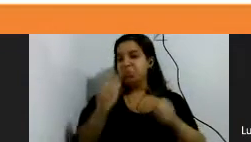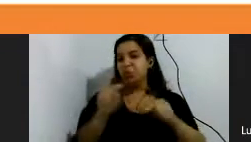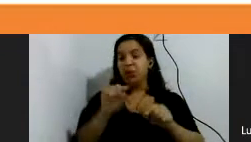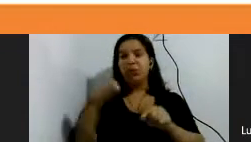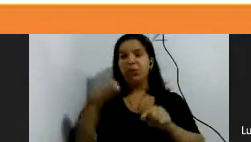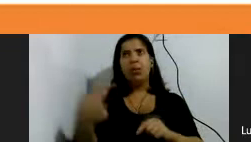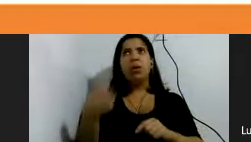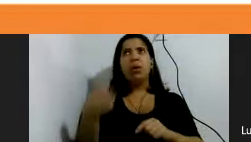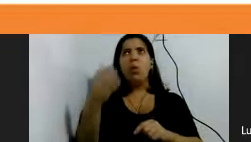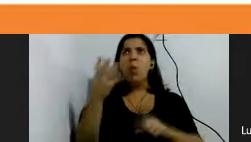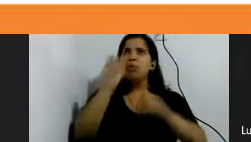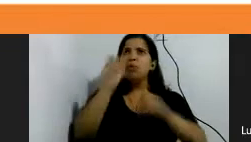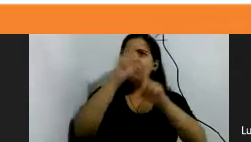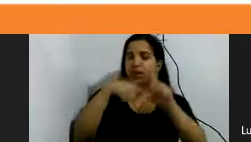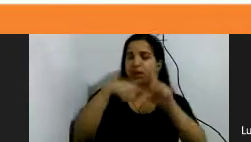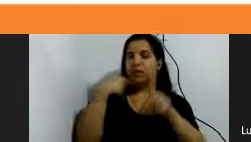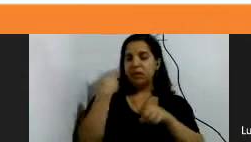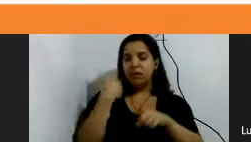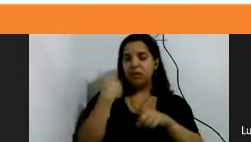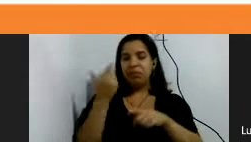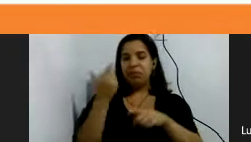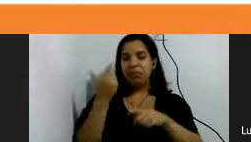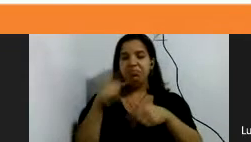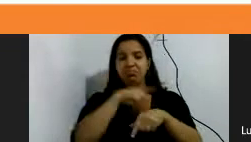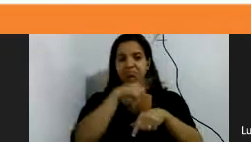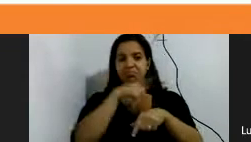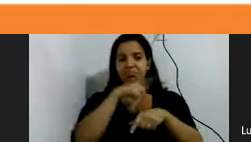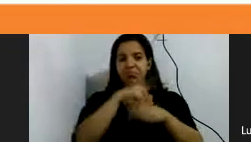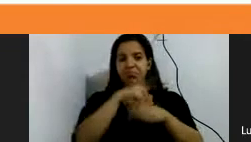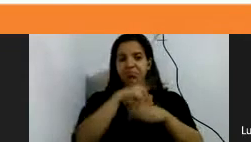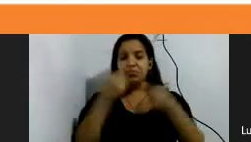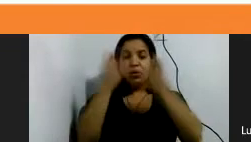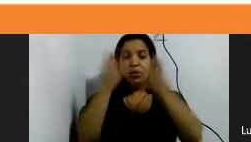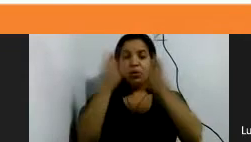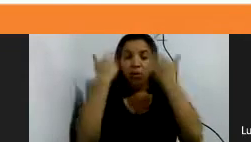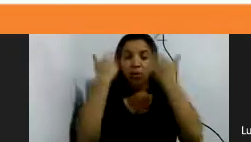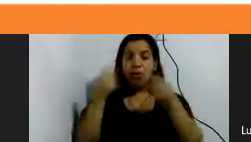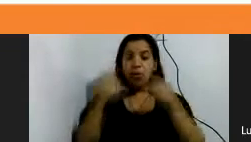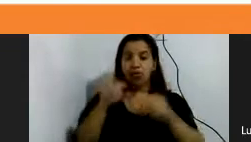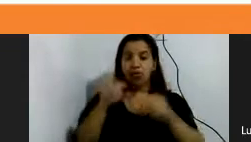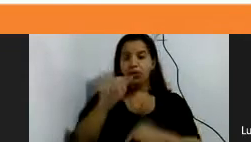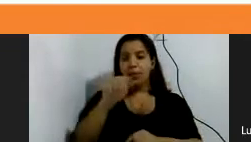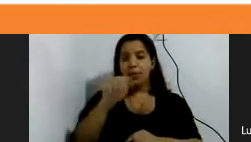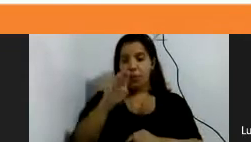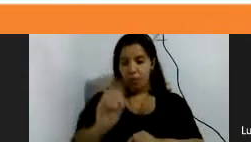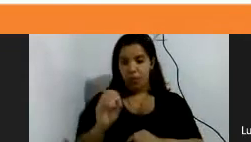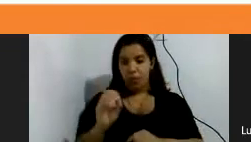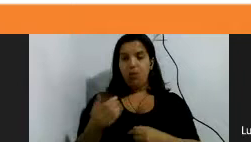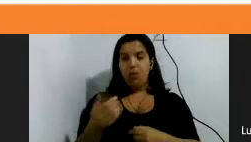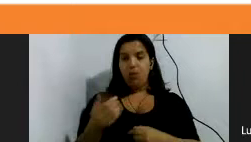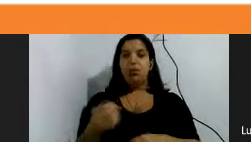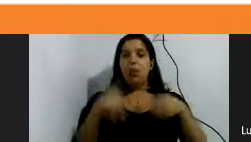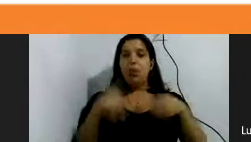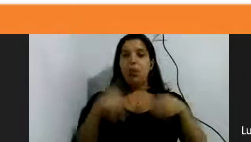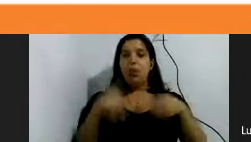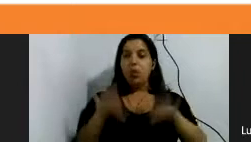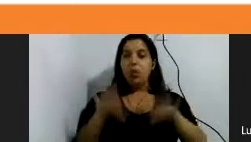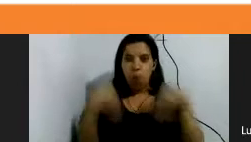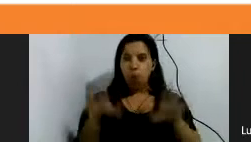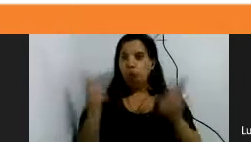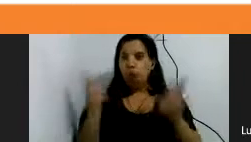do 4º mês de idade, a gente começa a detectar esses anticorpos anti-ABO. Então, eles são anticorpos